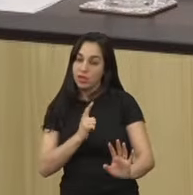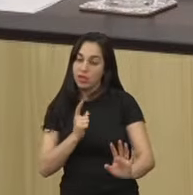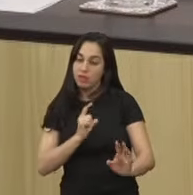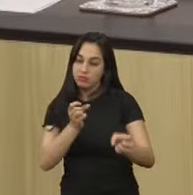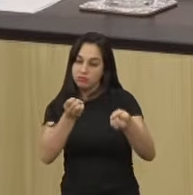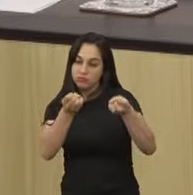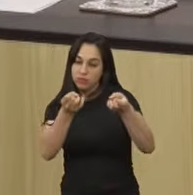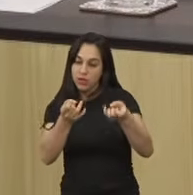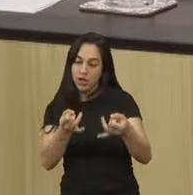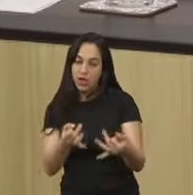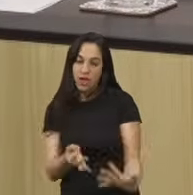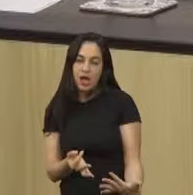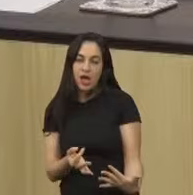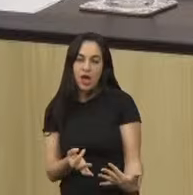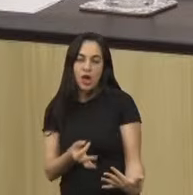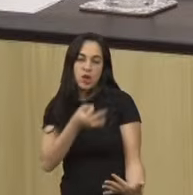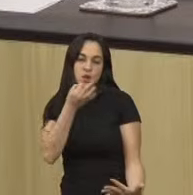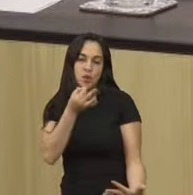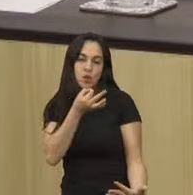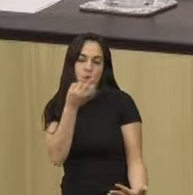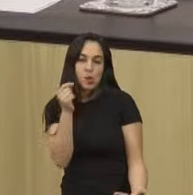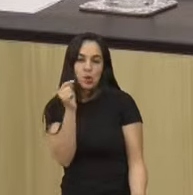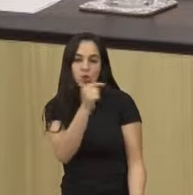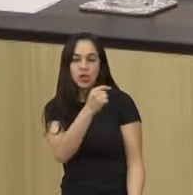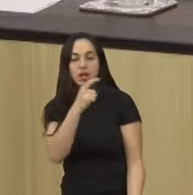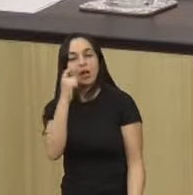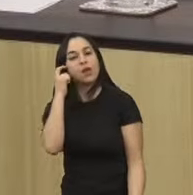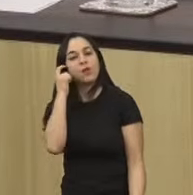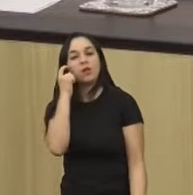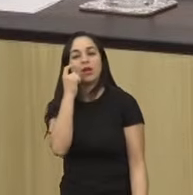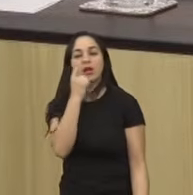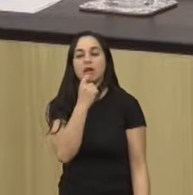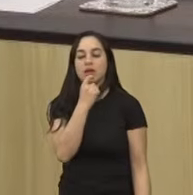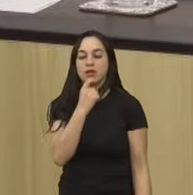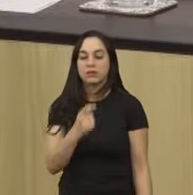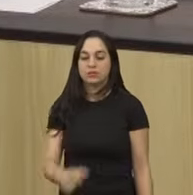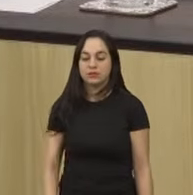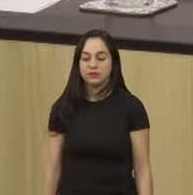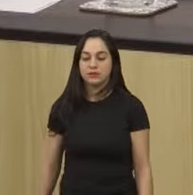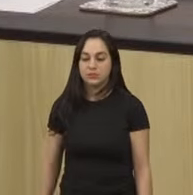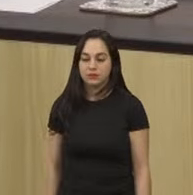argumentando sobre a fala do vereador Gabriel.